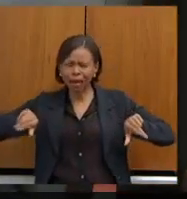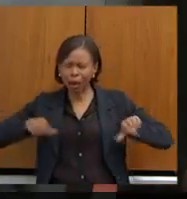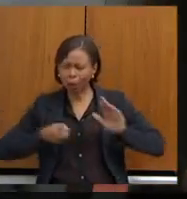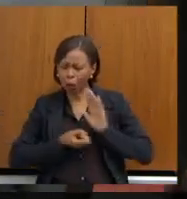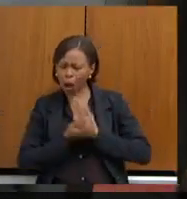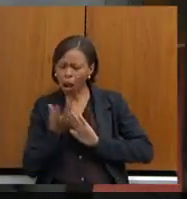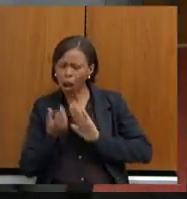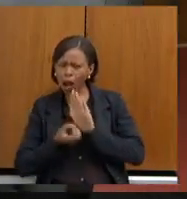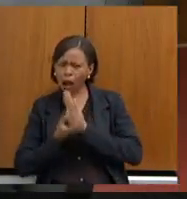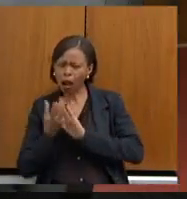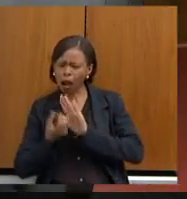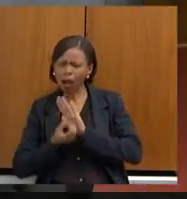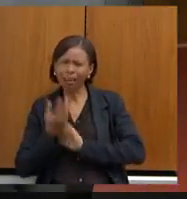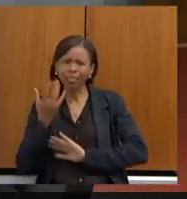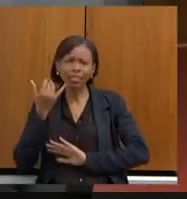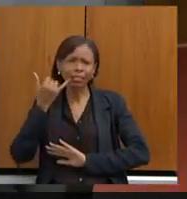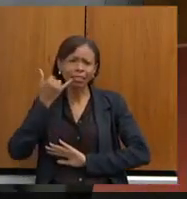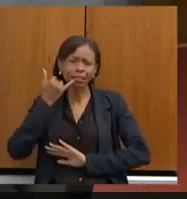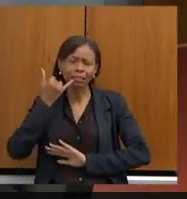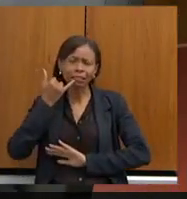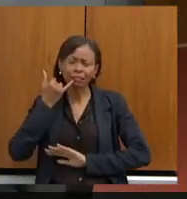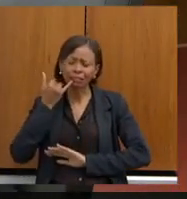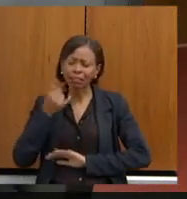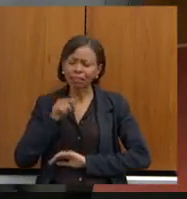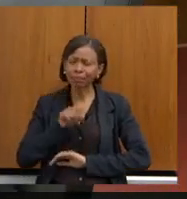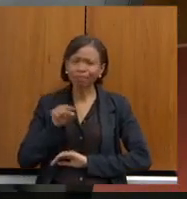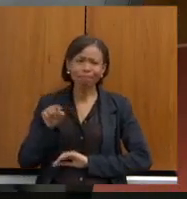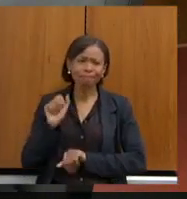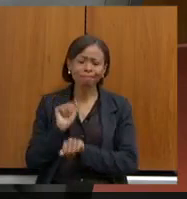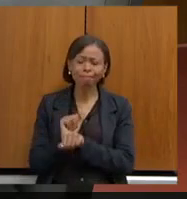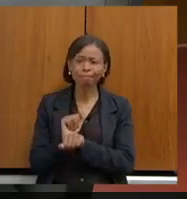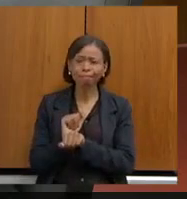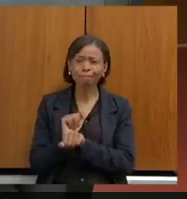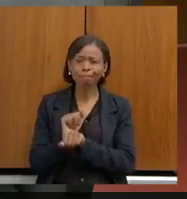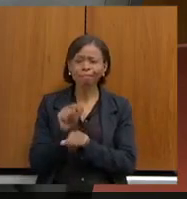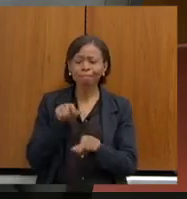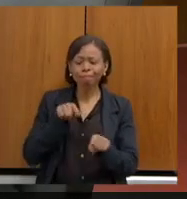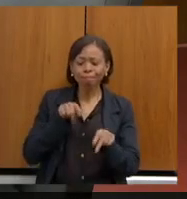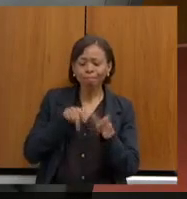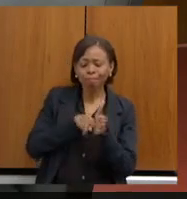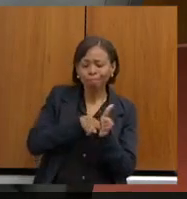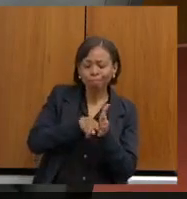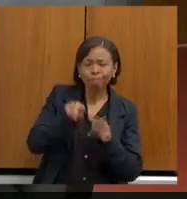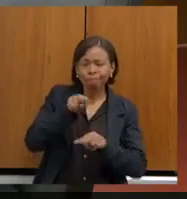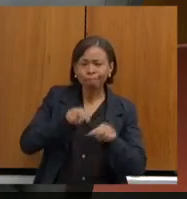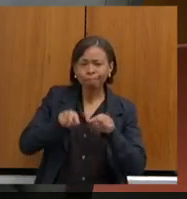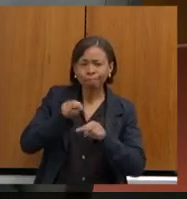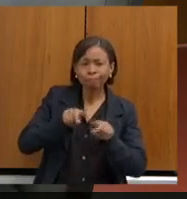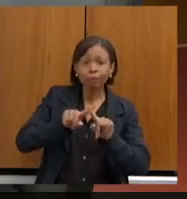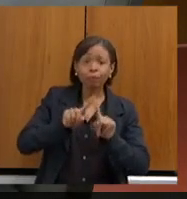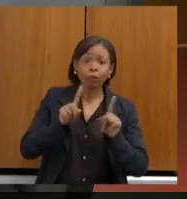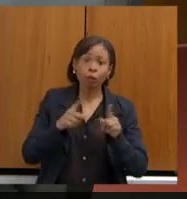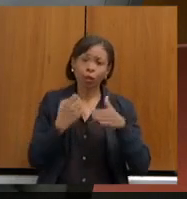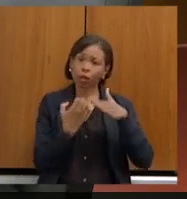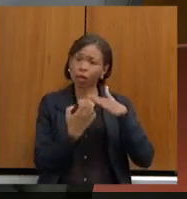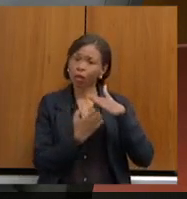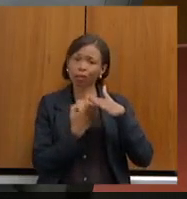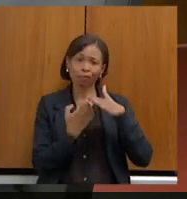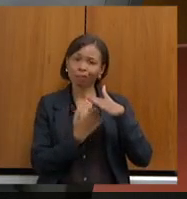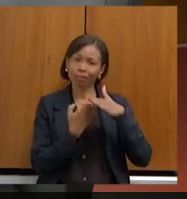periciado mas o Celebration não tinha sido pago o convênio dele com a empresa